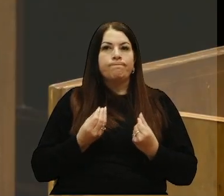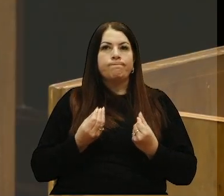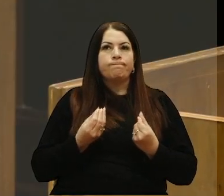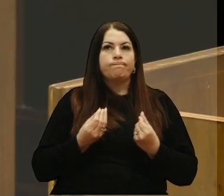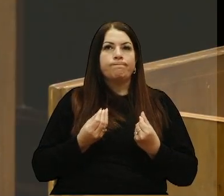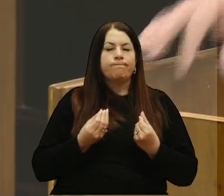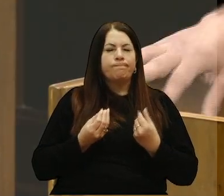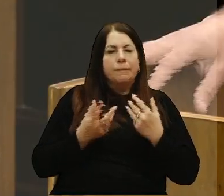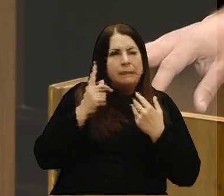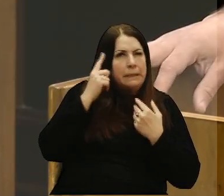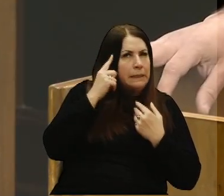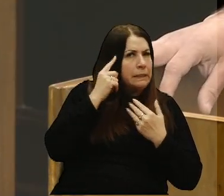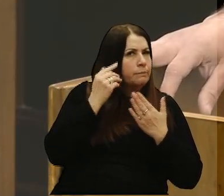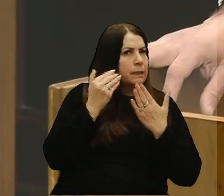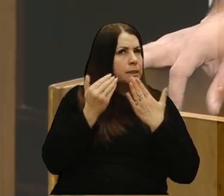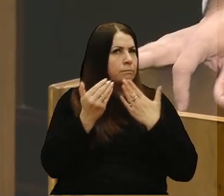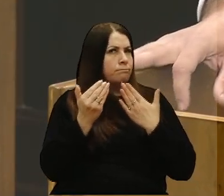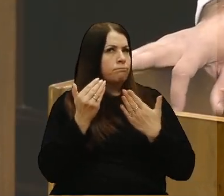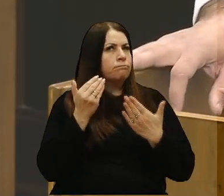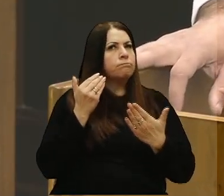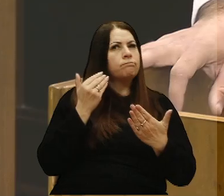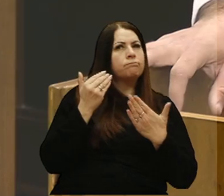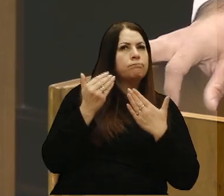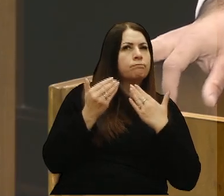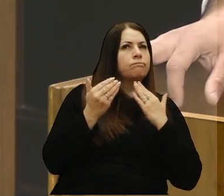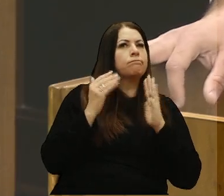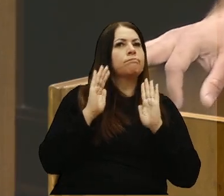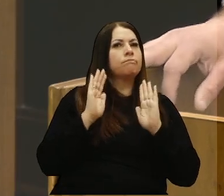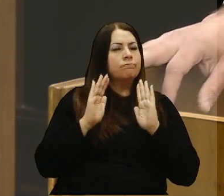com a pulga atrás da orelha, vereador Andressa,